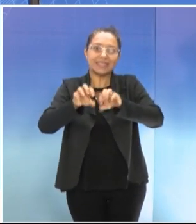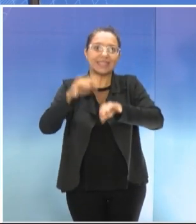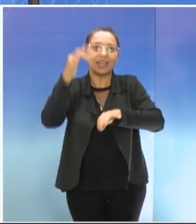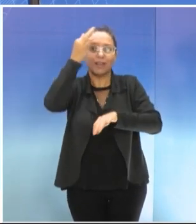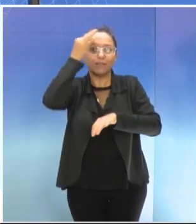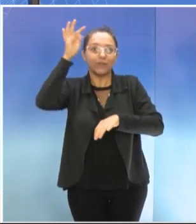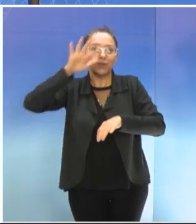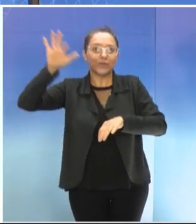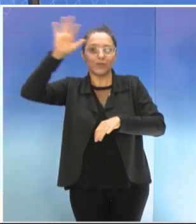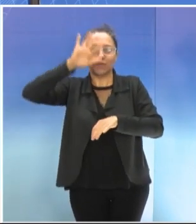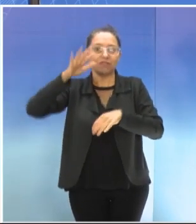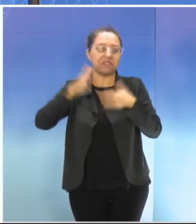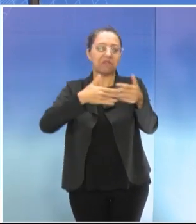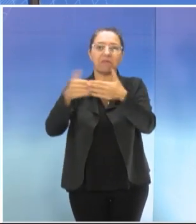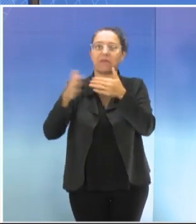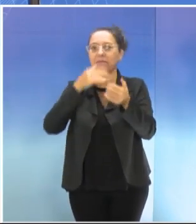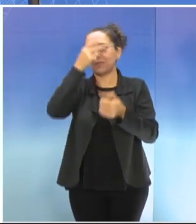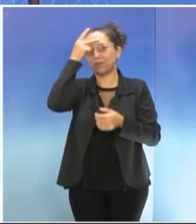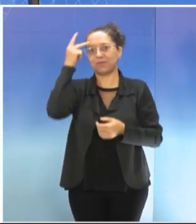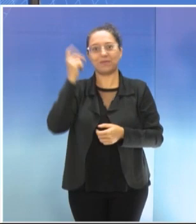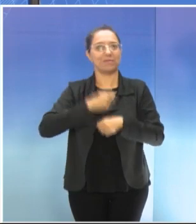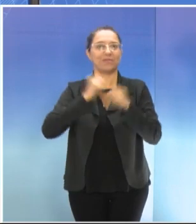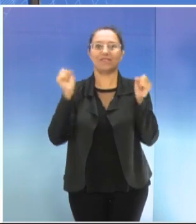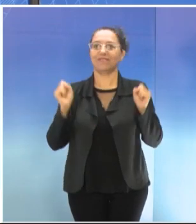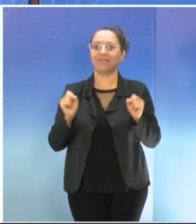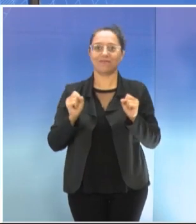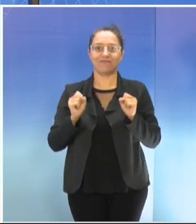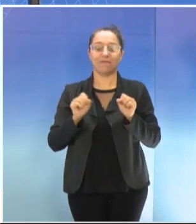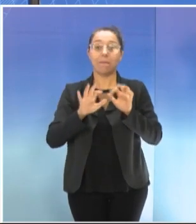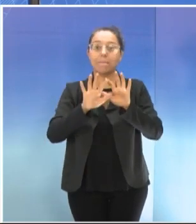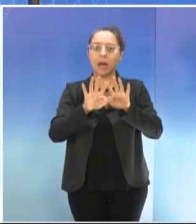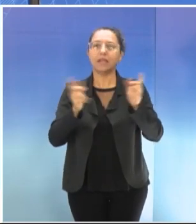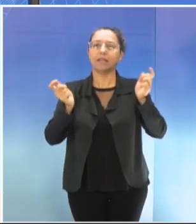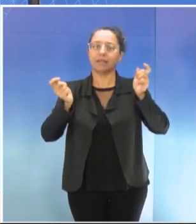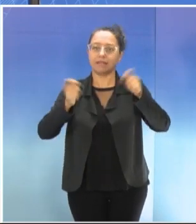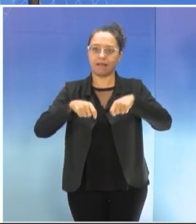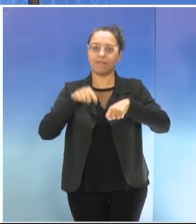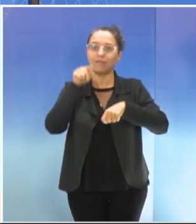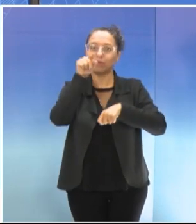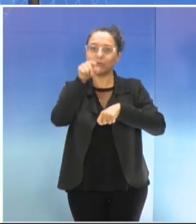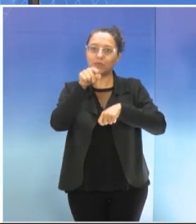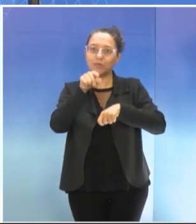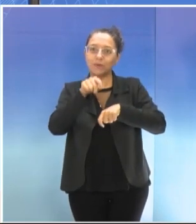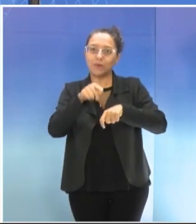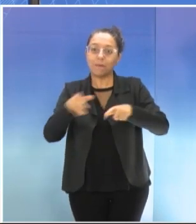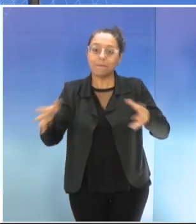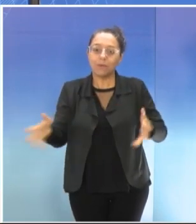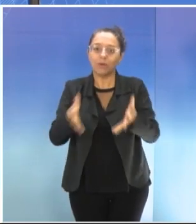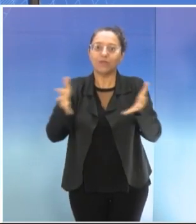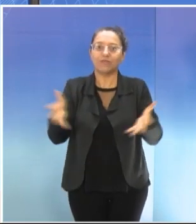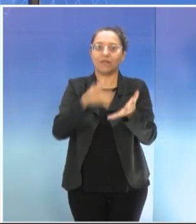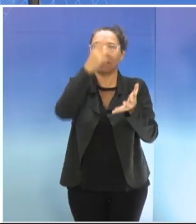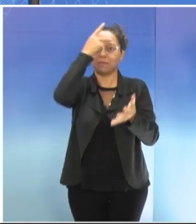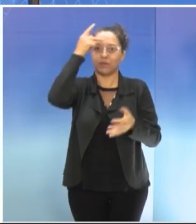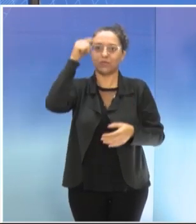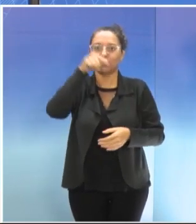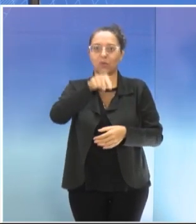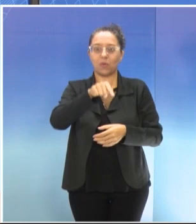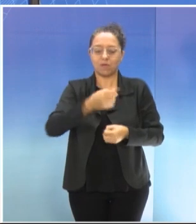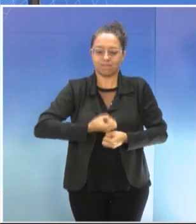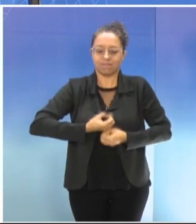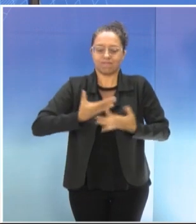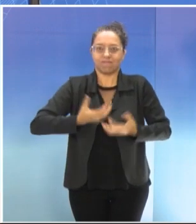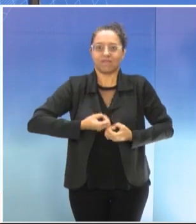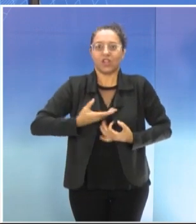só pode ensinar a pessoa a filosofar. E filosofar é justamente isso. É você sempre buscar